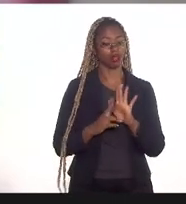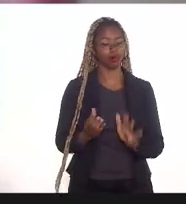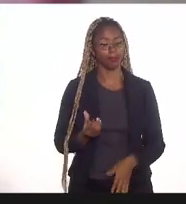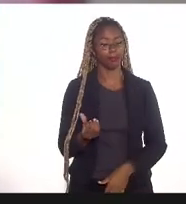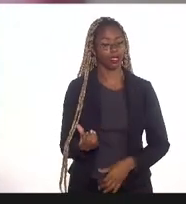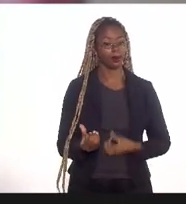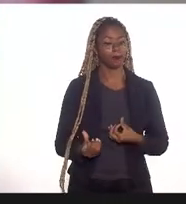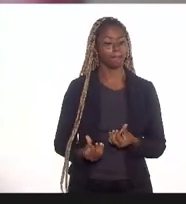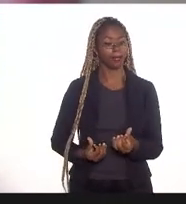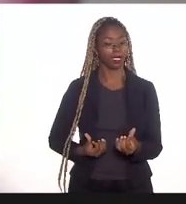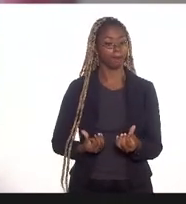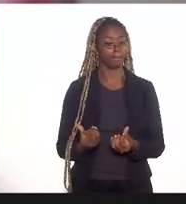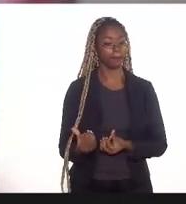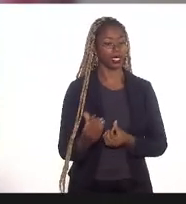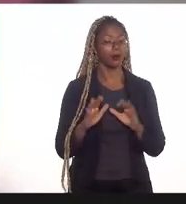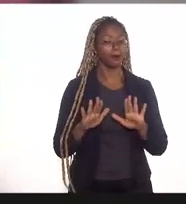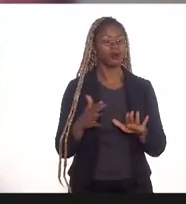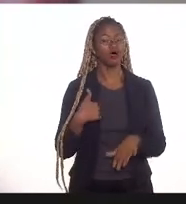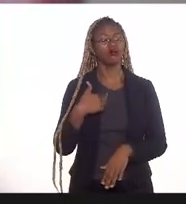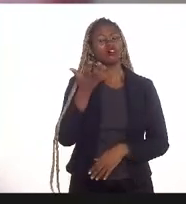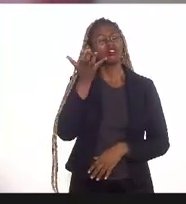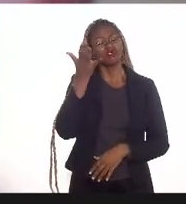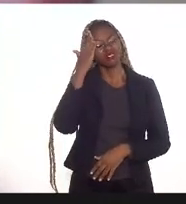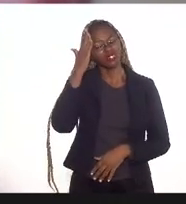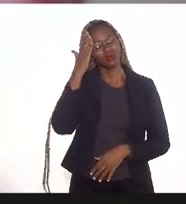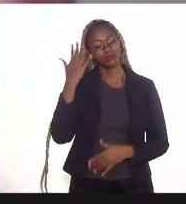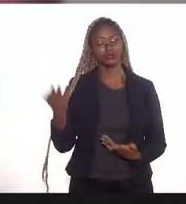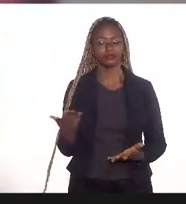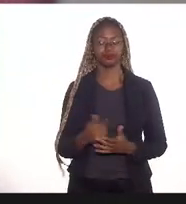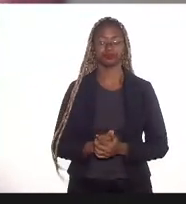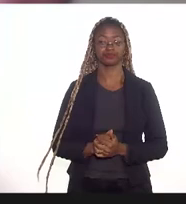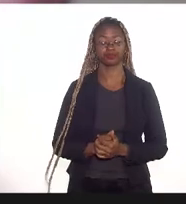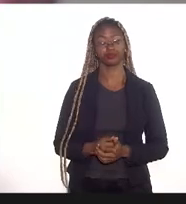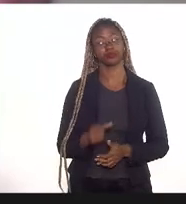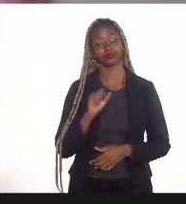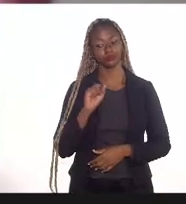queria saber exatamente o seguinte, cada isenção tributária,